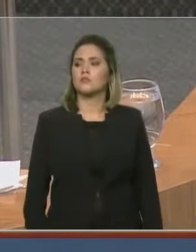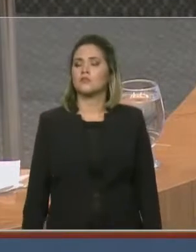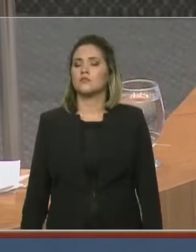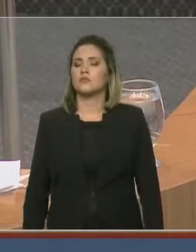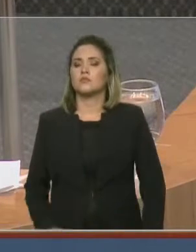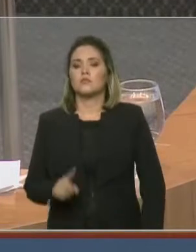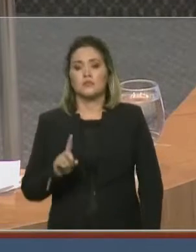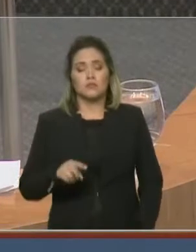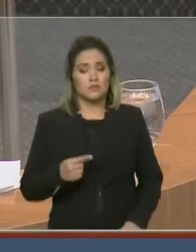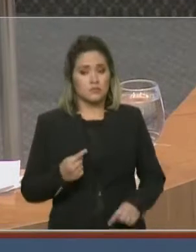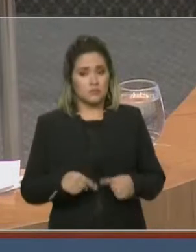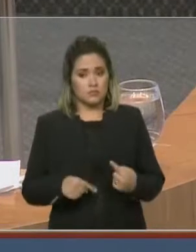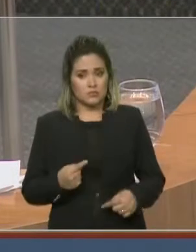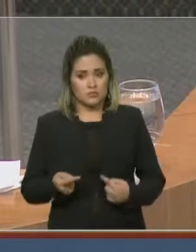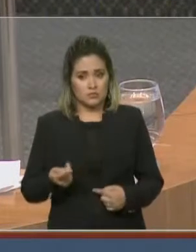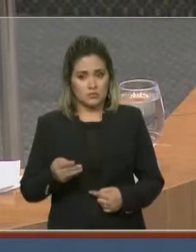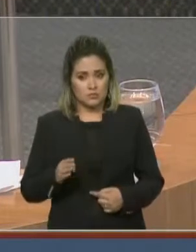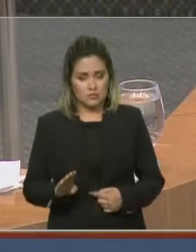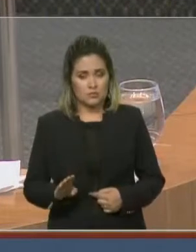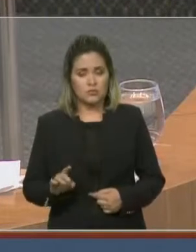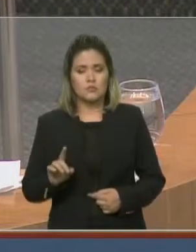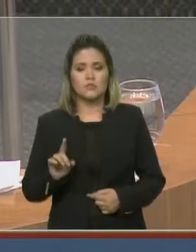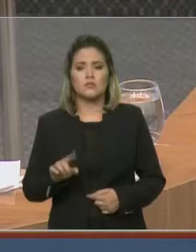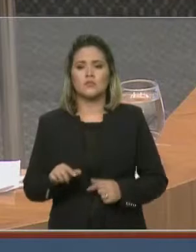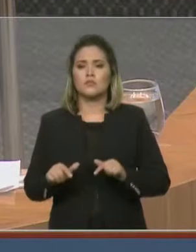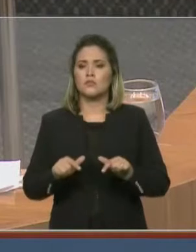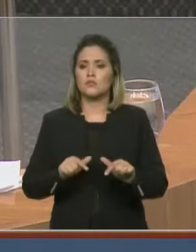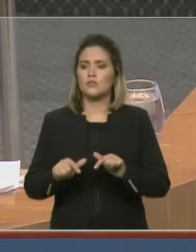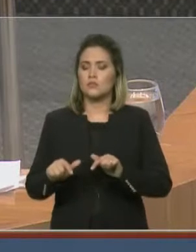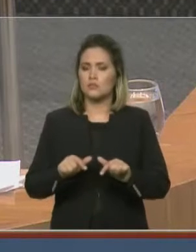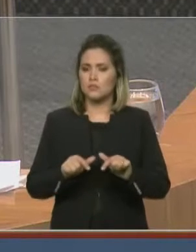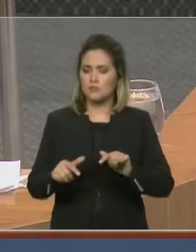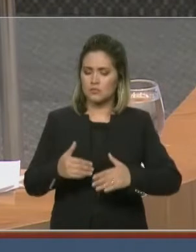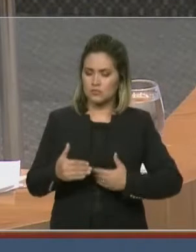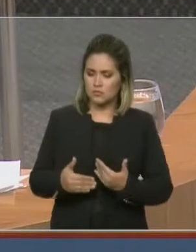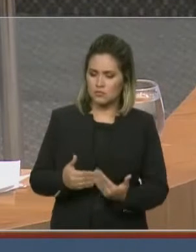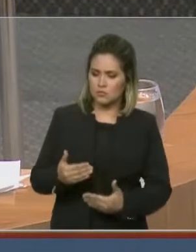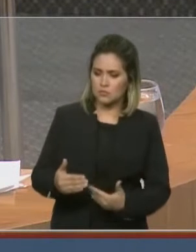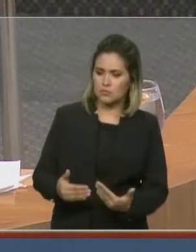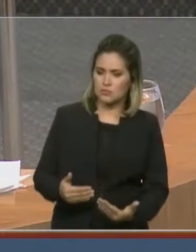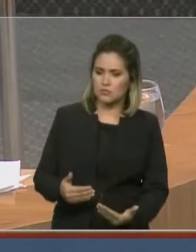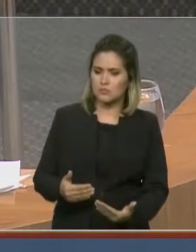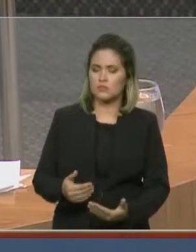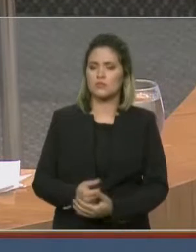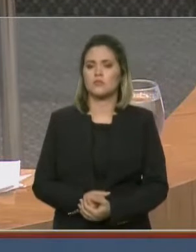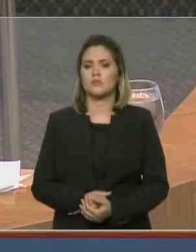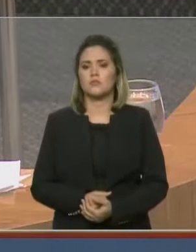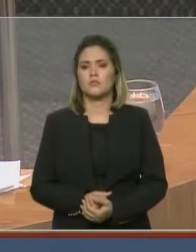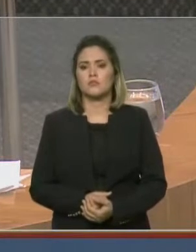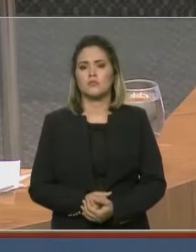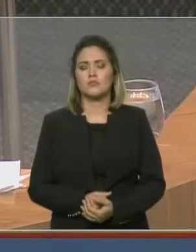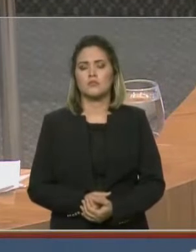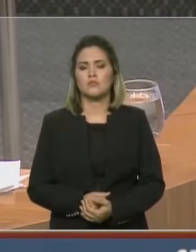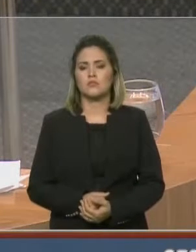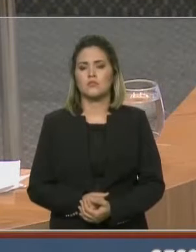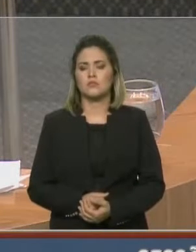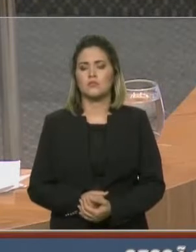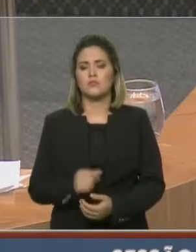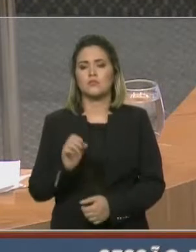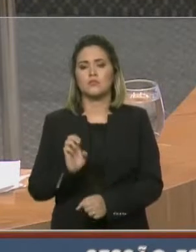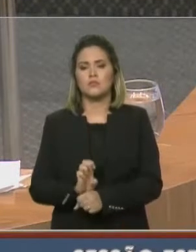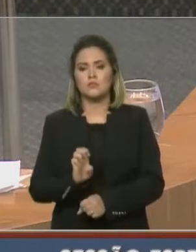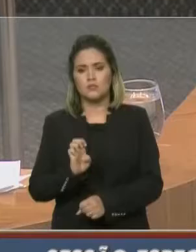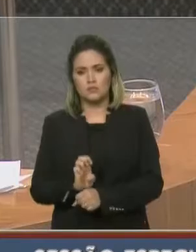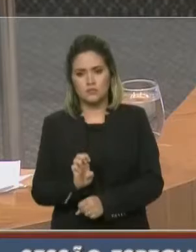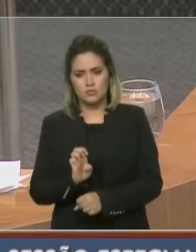são ações e programas desenvolvidos pelo Estado para garantir e